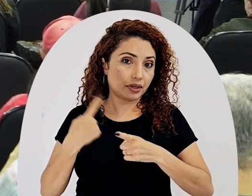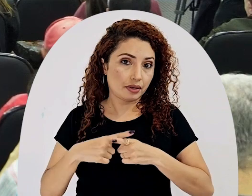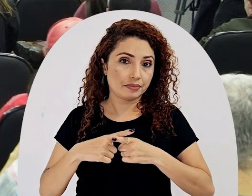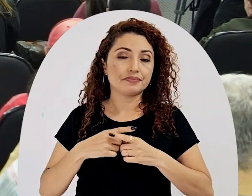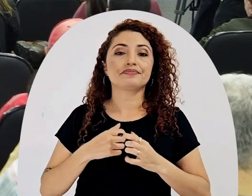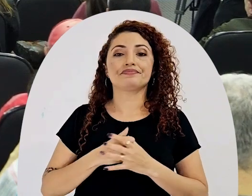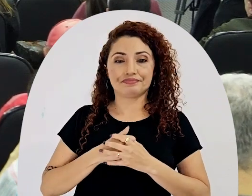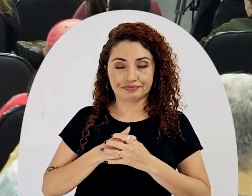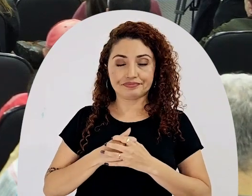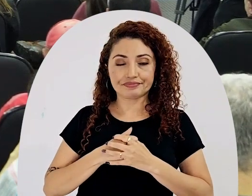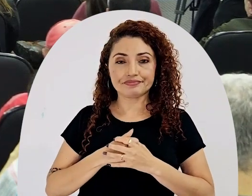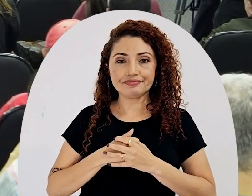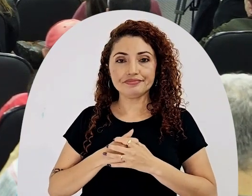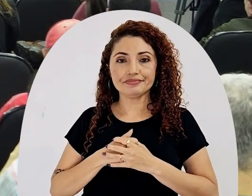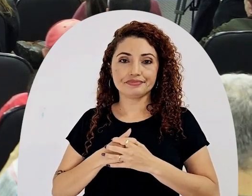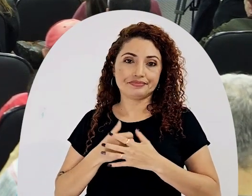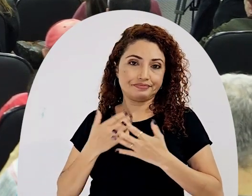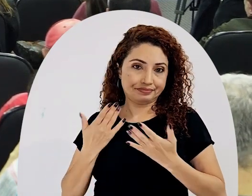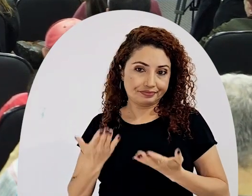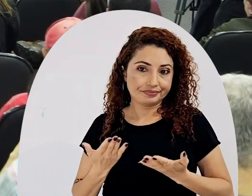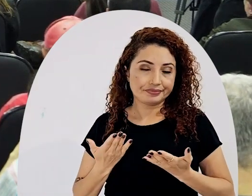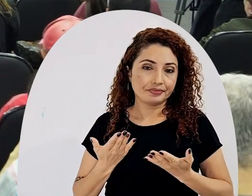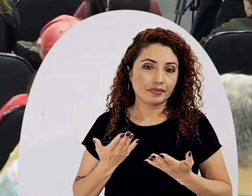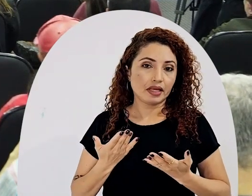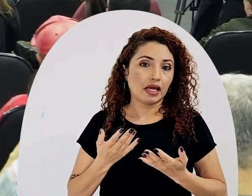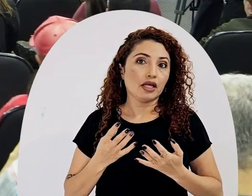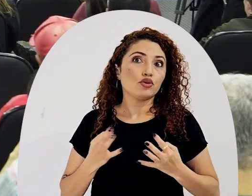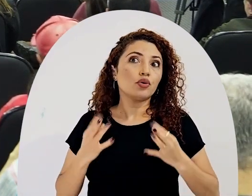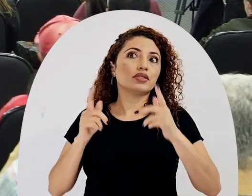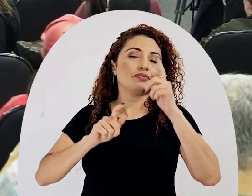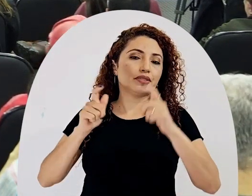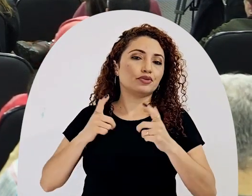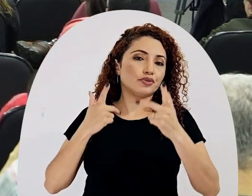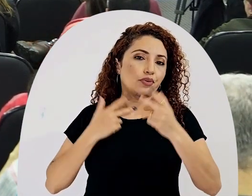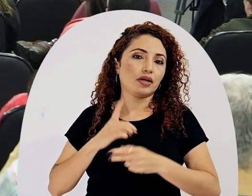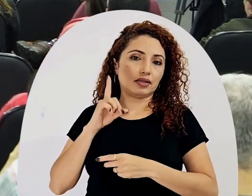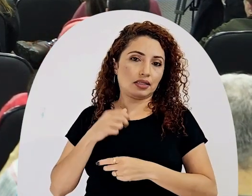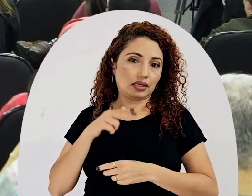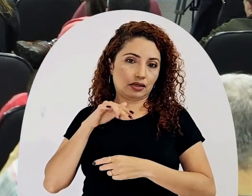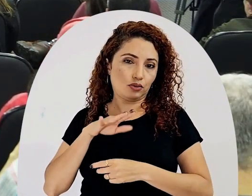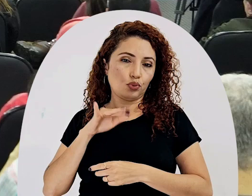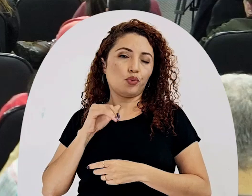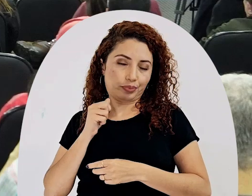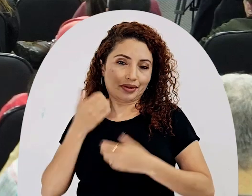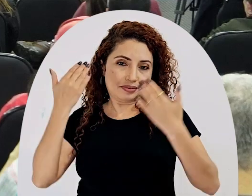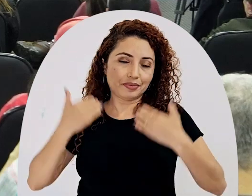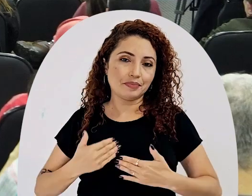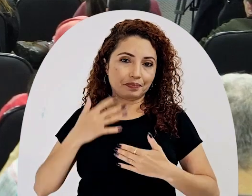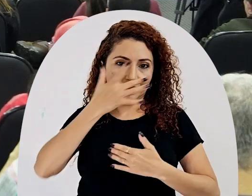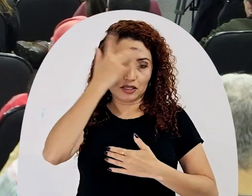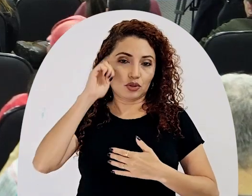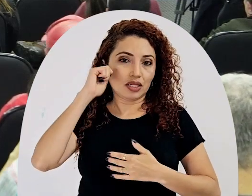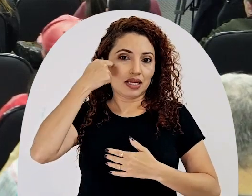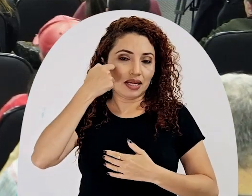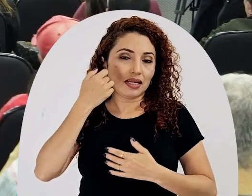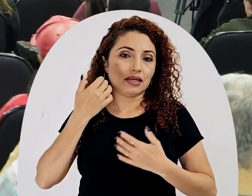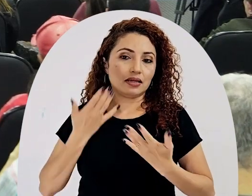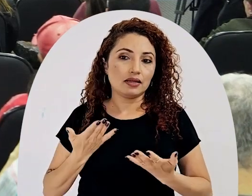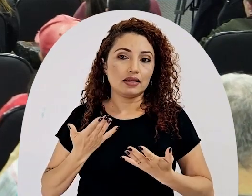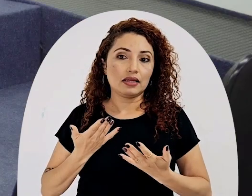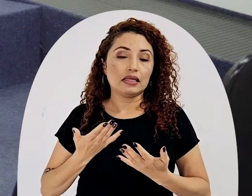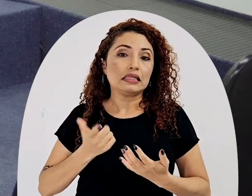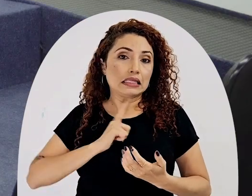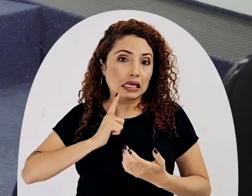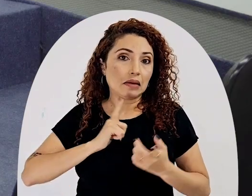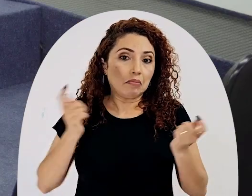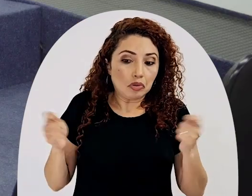todo mundo, como a Danúbia, por ser uma pessoa negra, tem a possibilidade de pensar em fazer